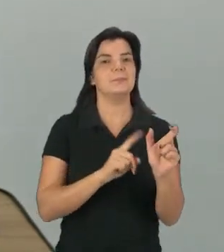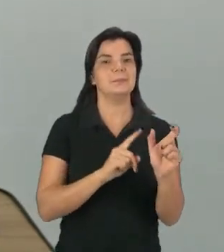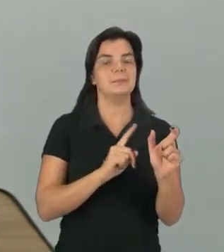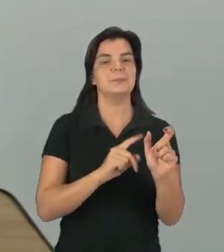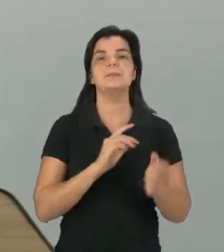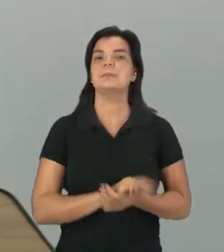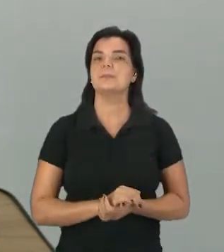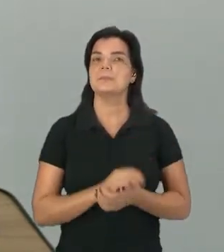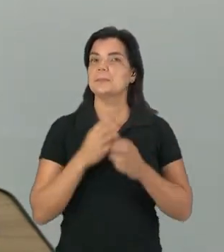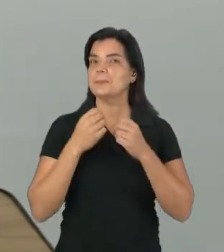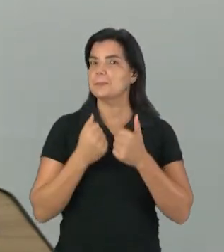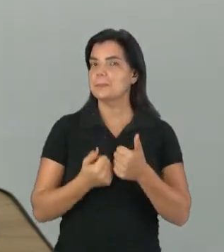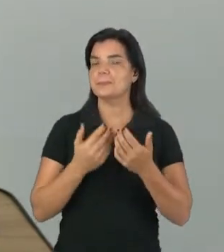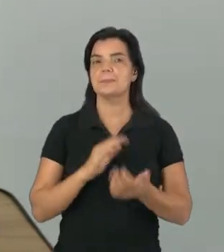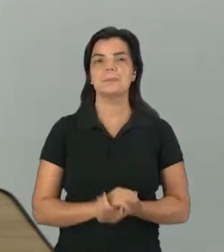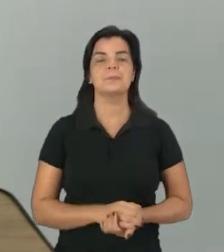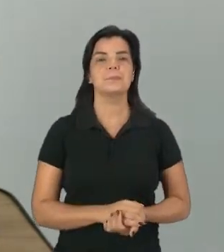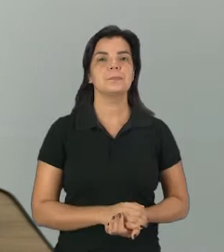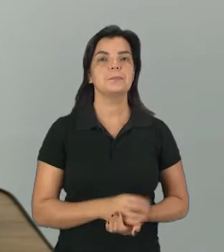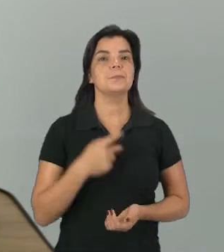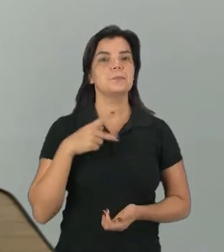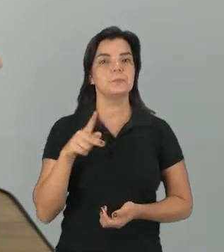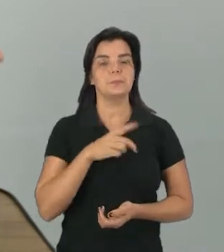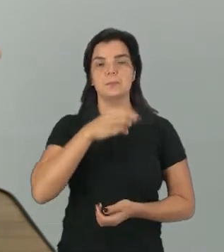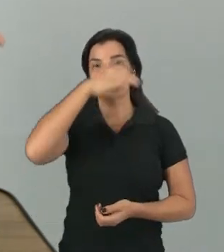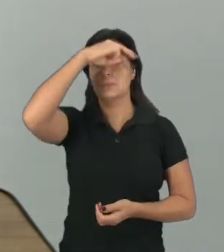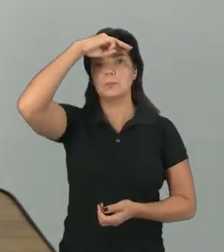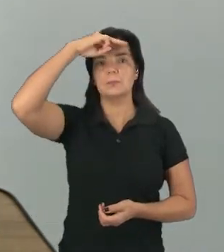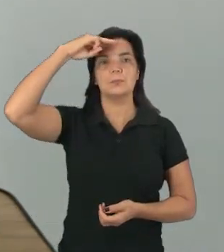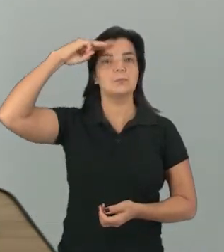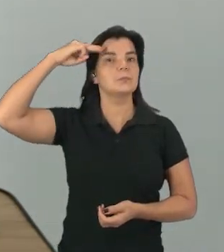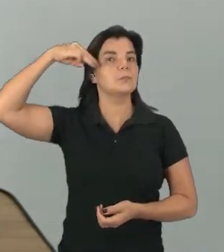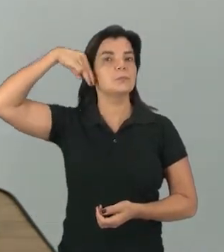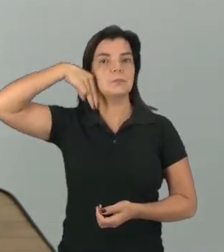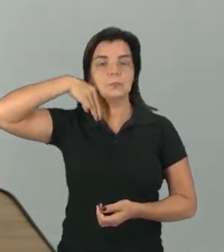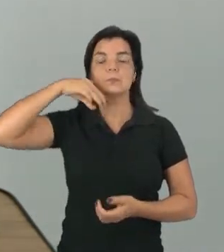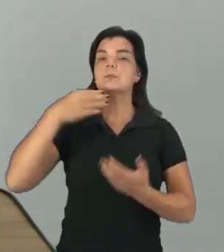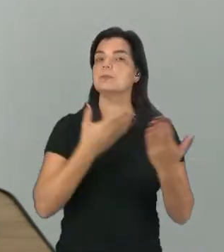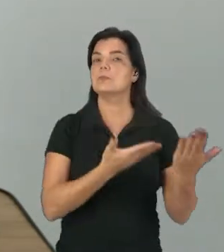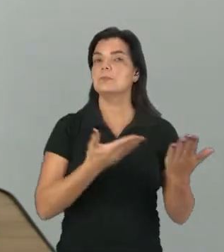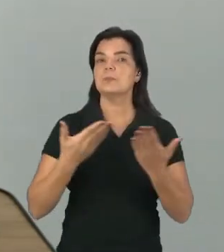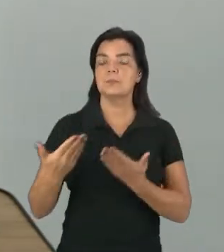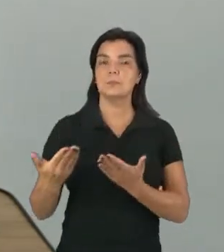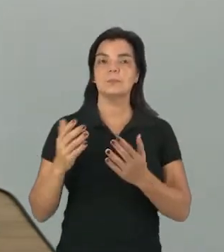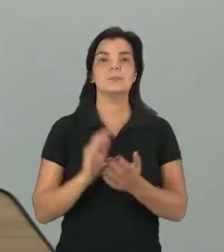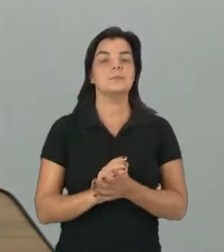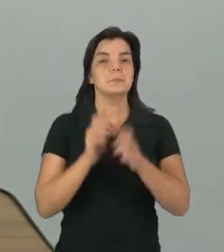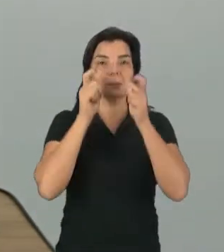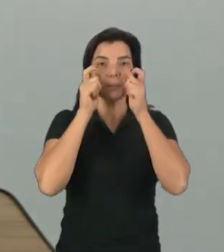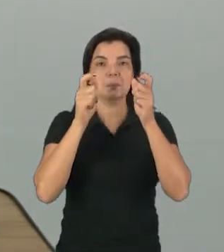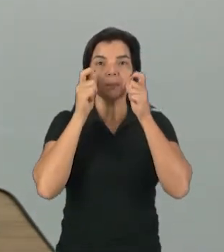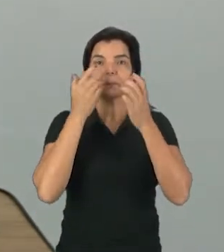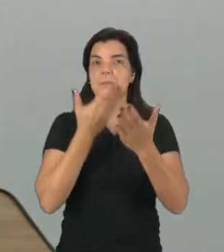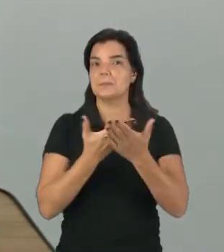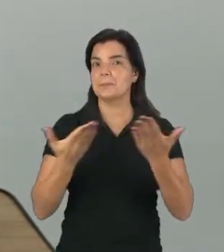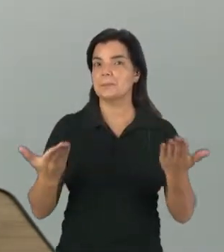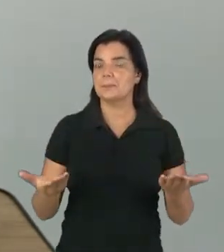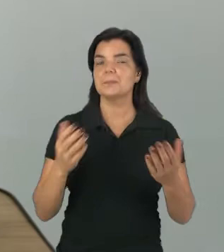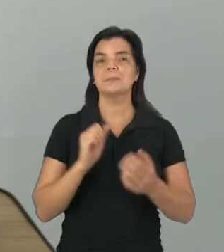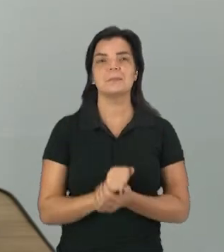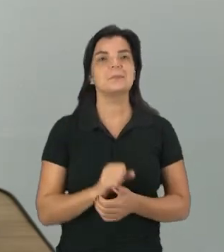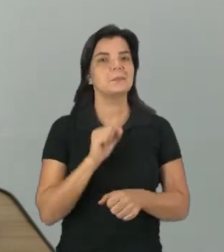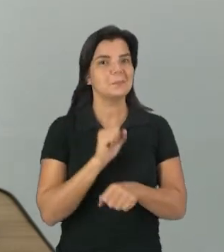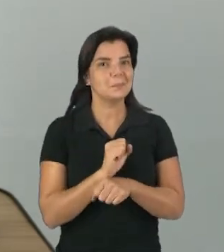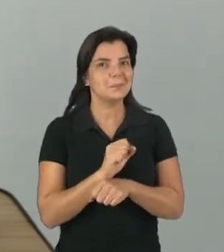das palavras. Tudo bem? Olhem só, sou a professora Marilane Moraes e quero te convidar a ficar ligadinho comigo na aula de hoje.